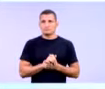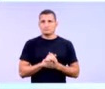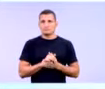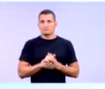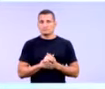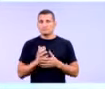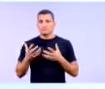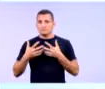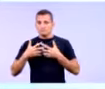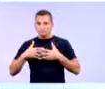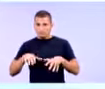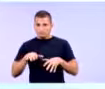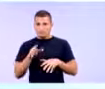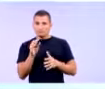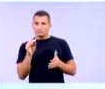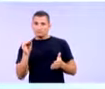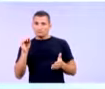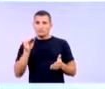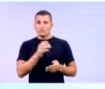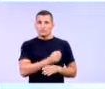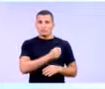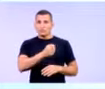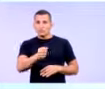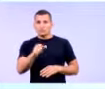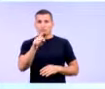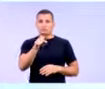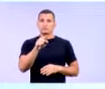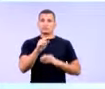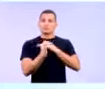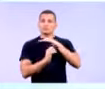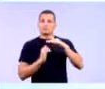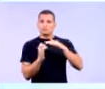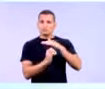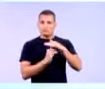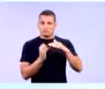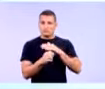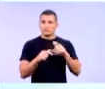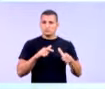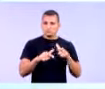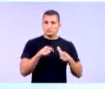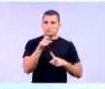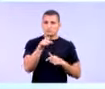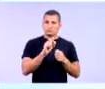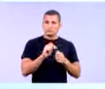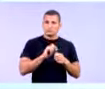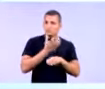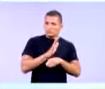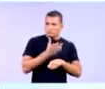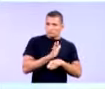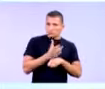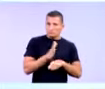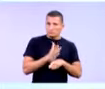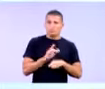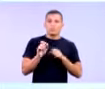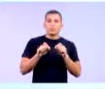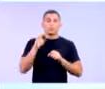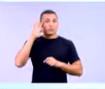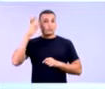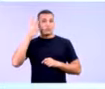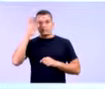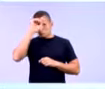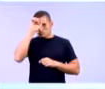instituição insira você no mercado de trabalho, é fazer com que você exercite na prática aquilo que aprendeu teoricamente dentro de